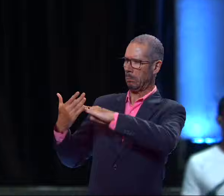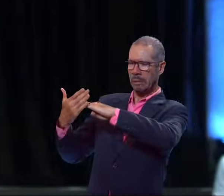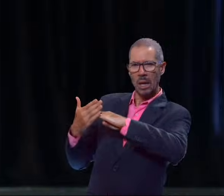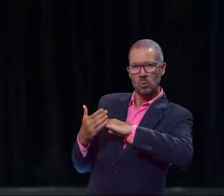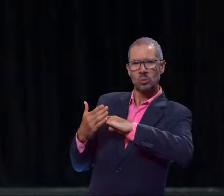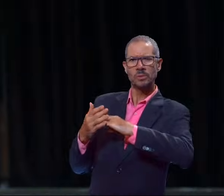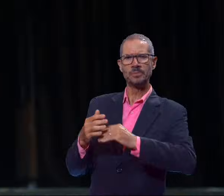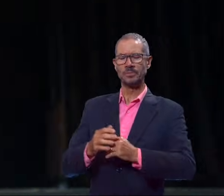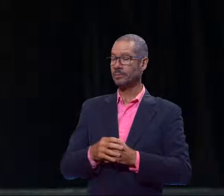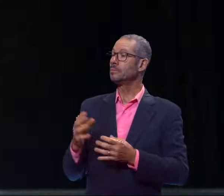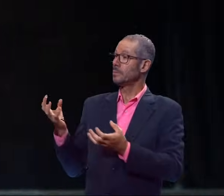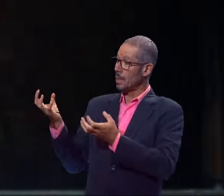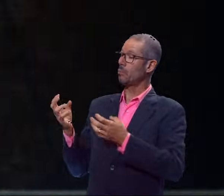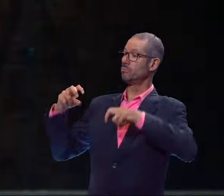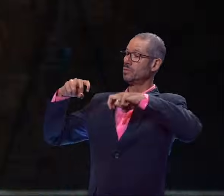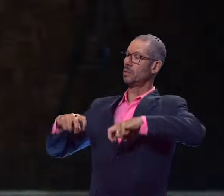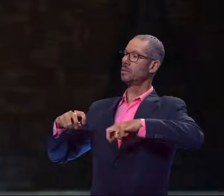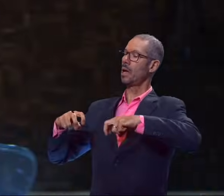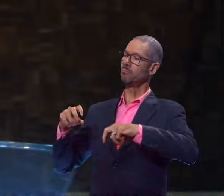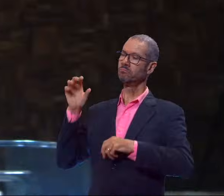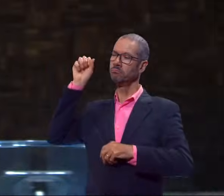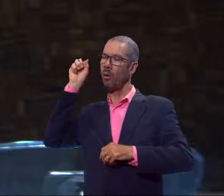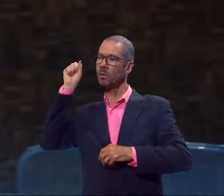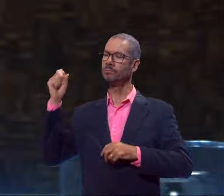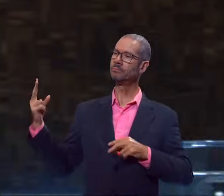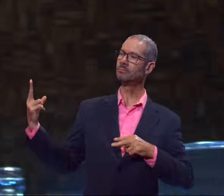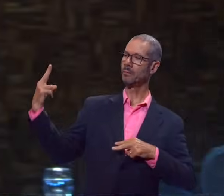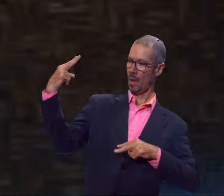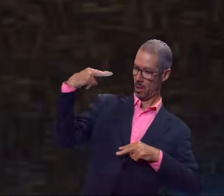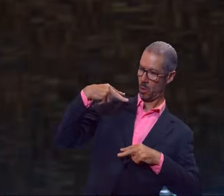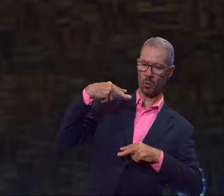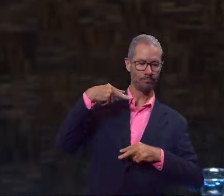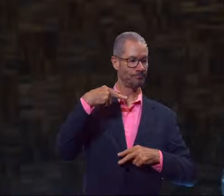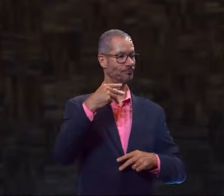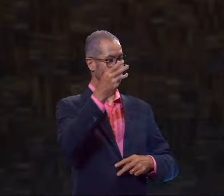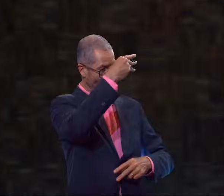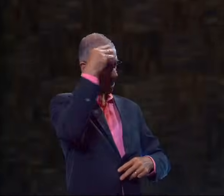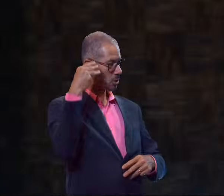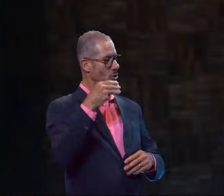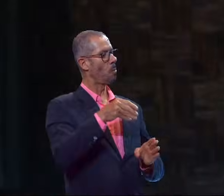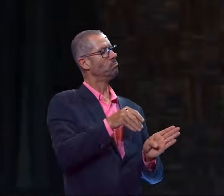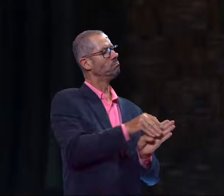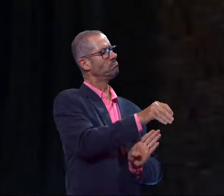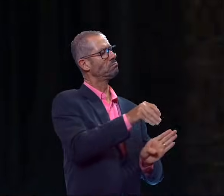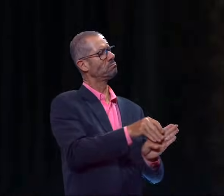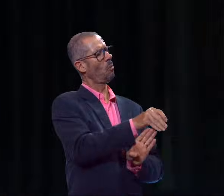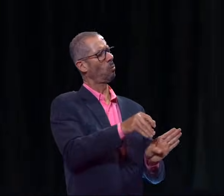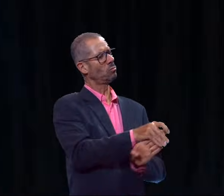Quero te ouvir. E aí ele olhou para mim assim e falou: Michel, se eu puder te dar um conselho,